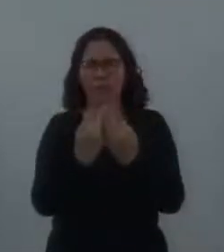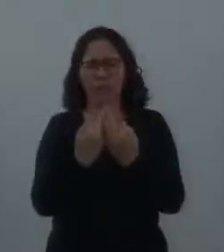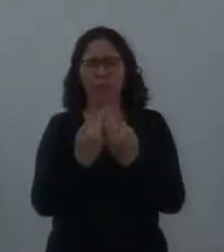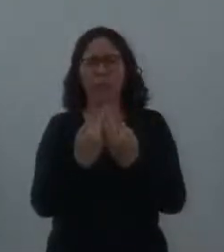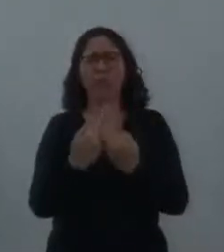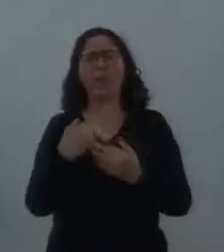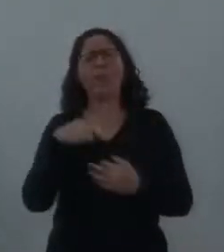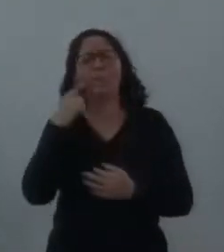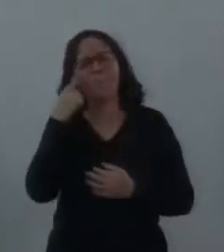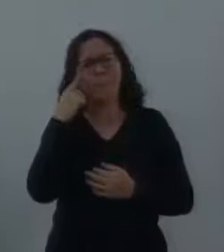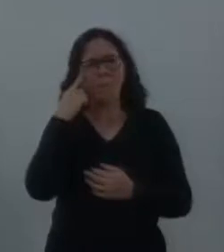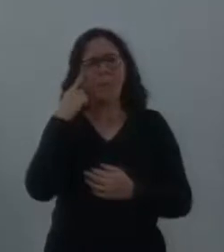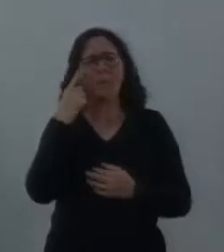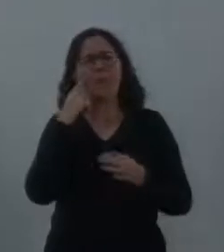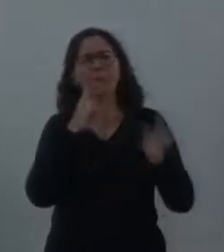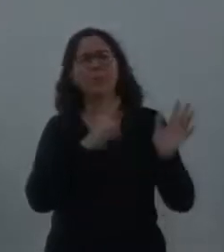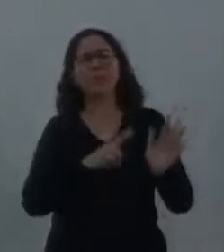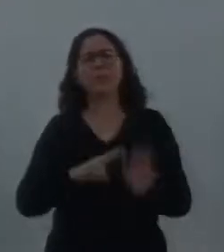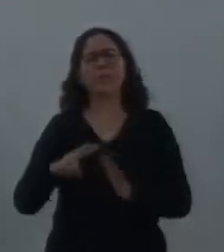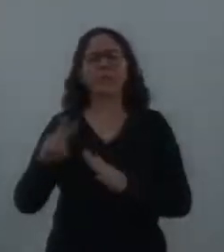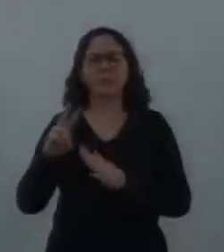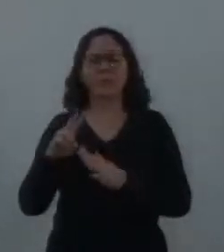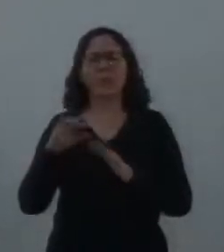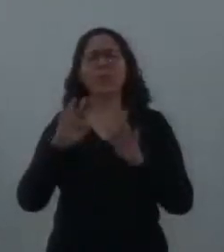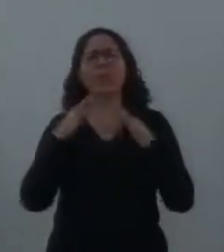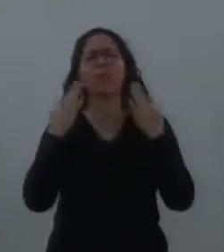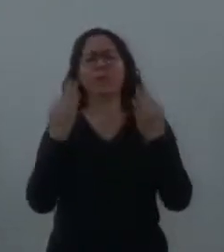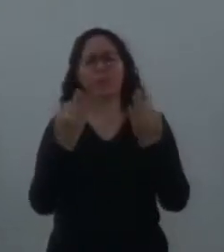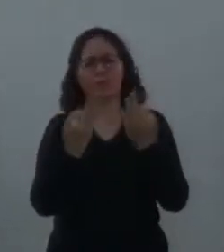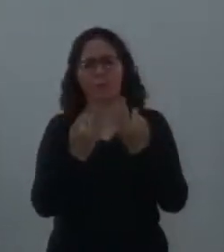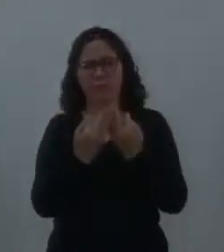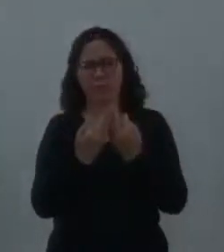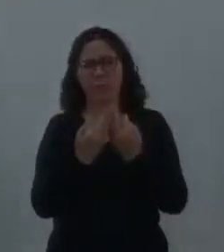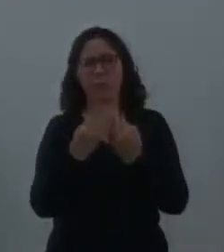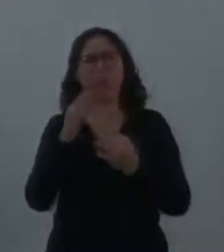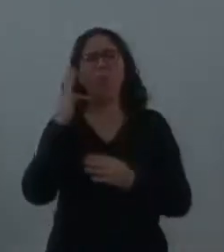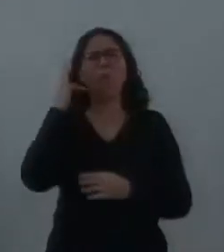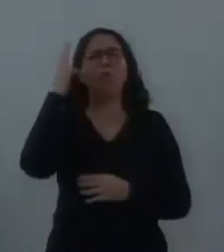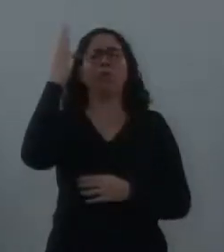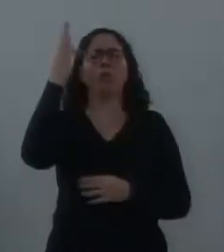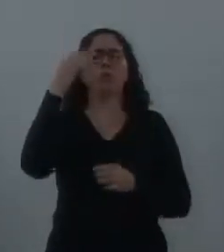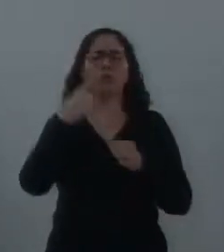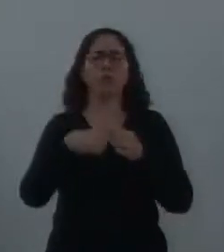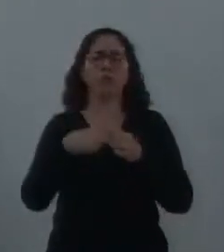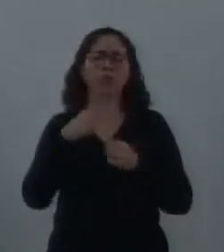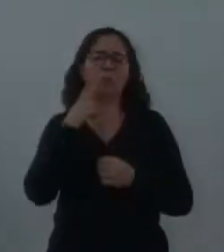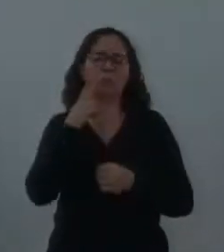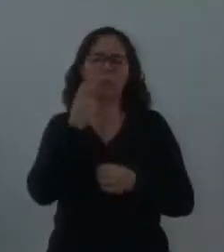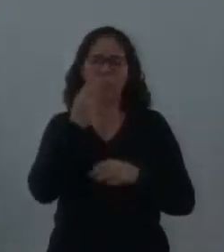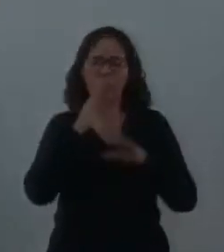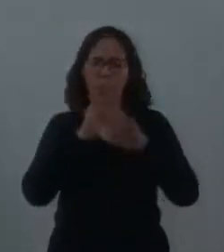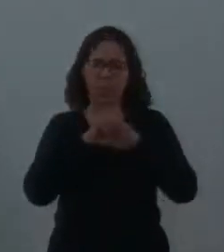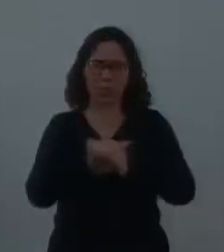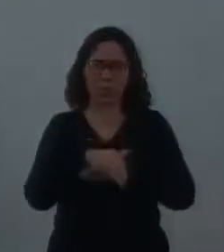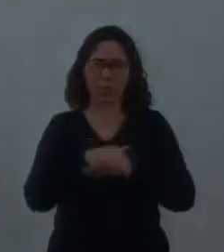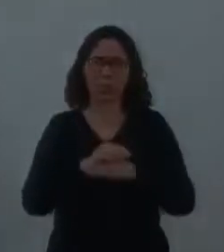possamos pensar na nossa semana aí, pensar nas nossas famílias como um futuro para a cidade de Vinhedo. Uma boa noite a todos.